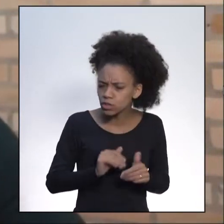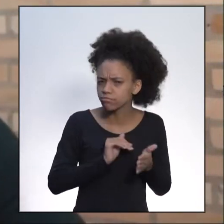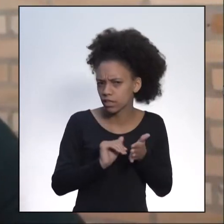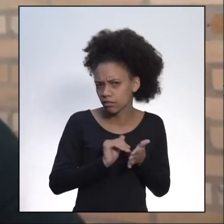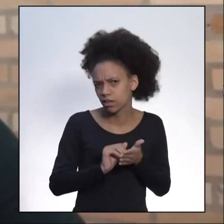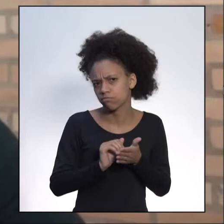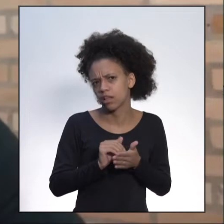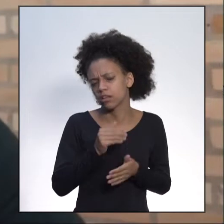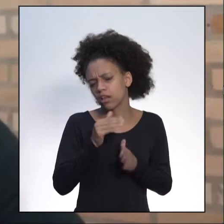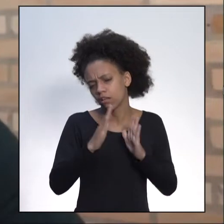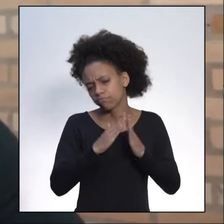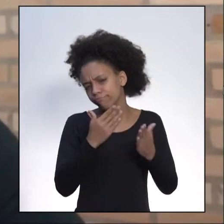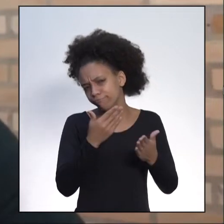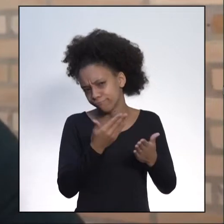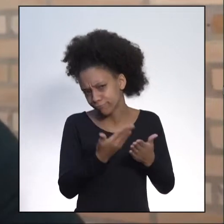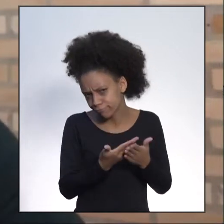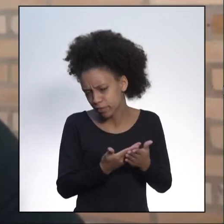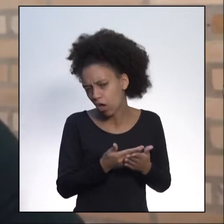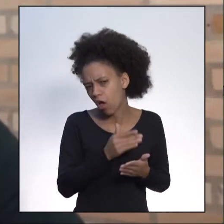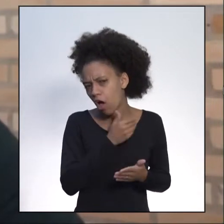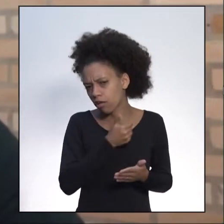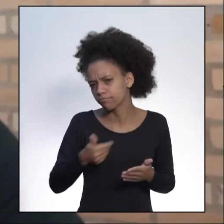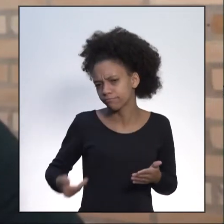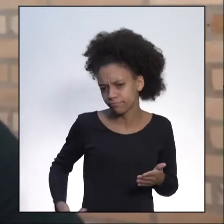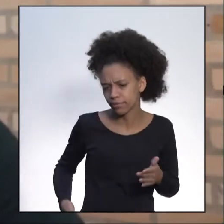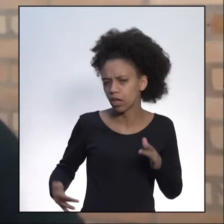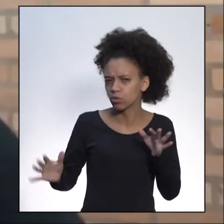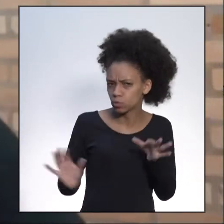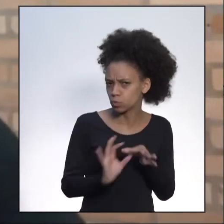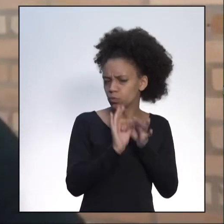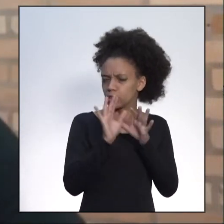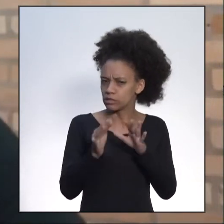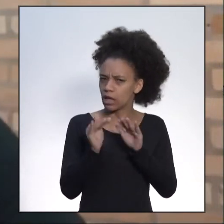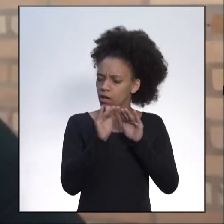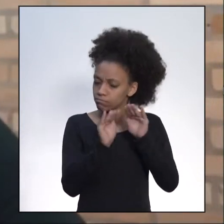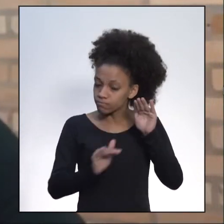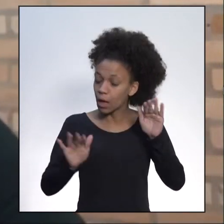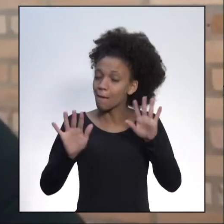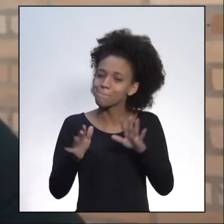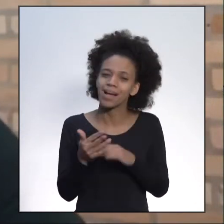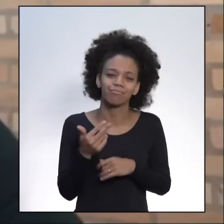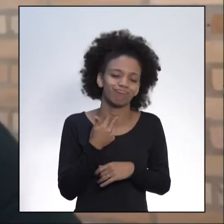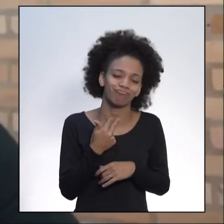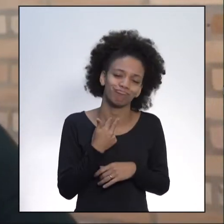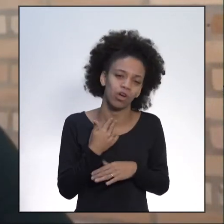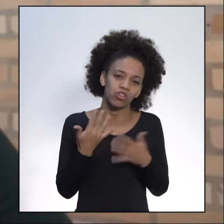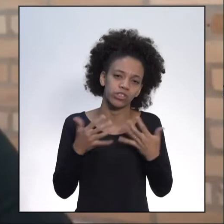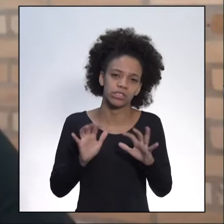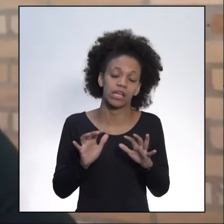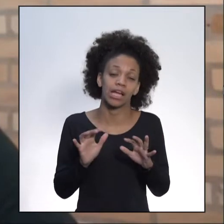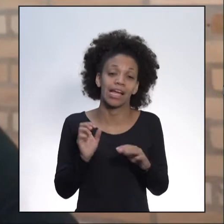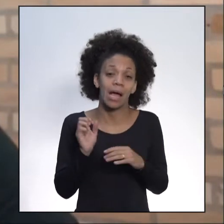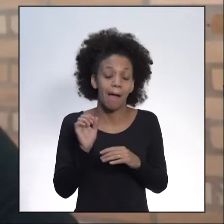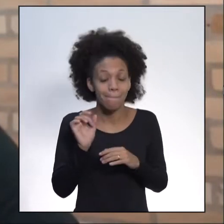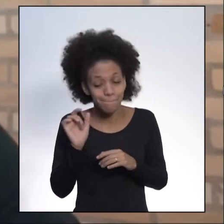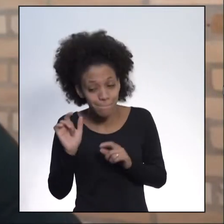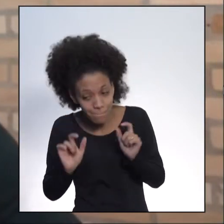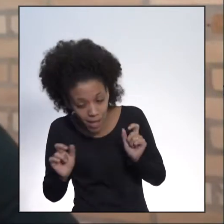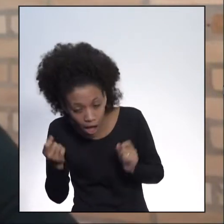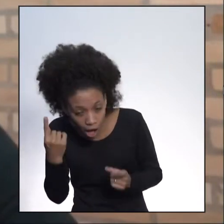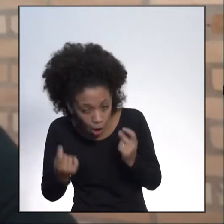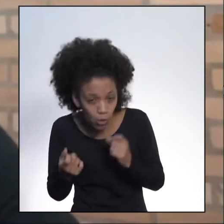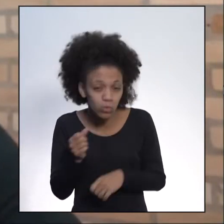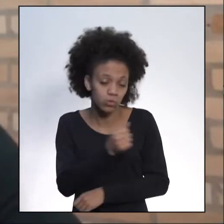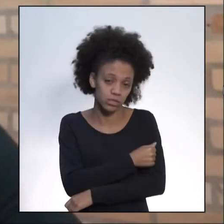nessa dificuldade que nós temos em relação à desigualdade. Mas a gente não pode desconsiderar que, para alguns alunos,